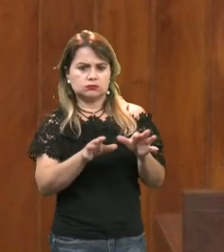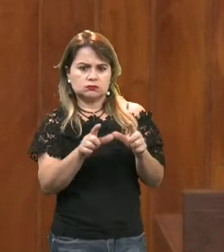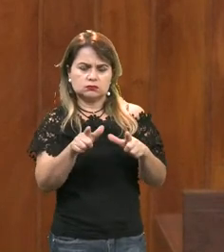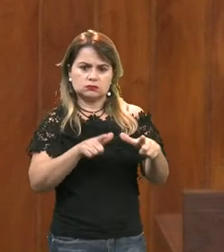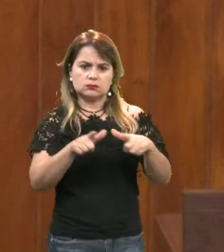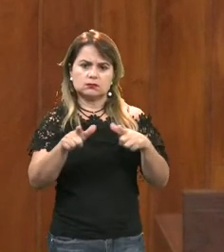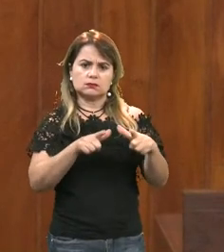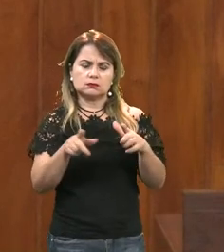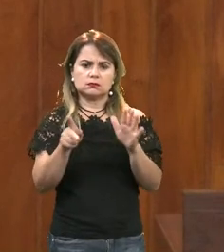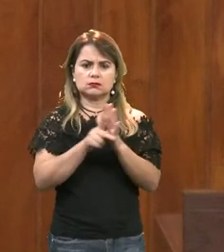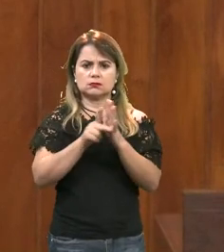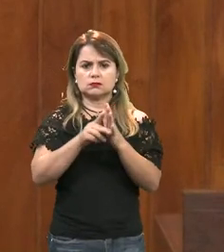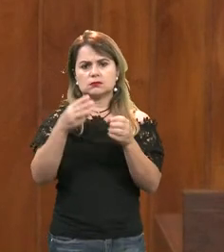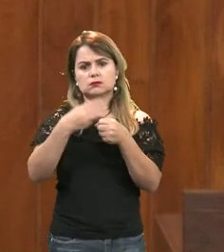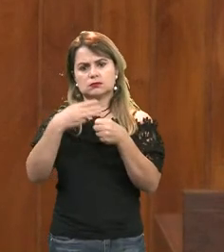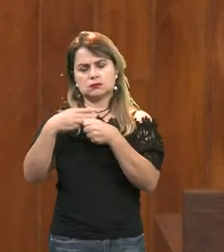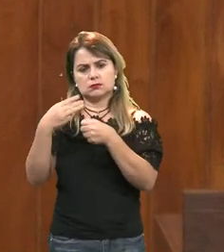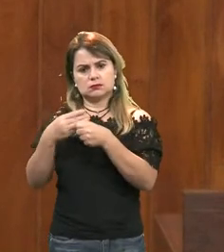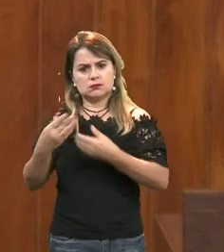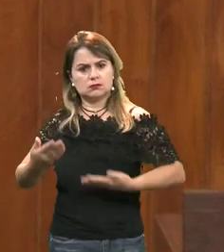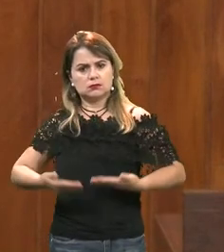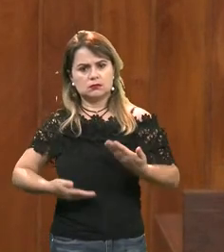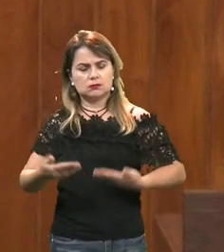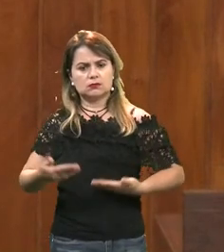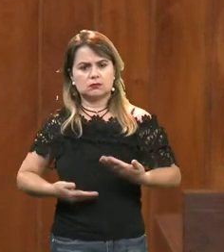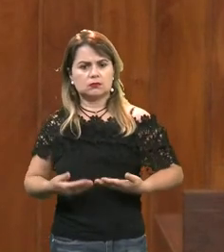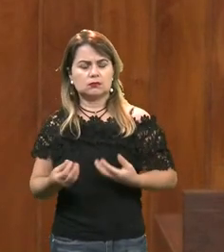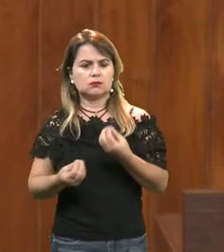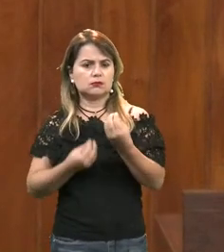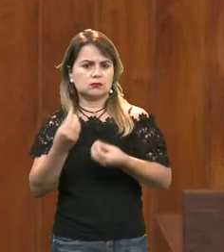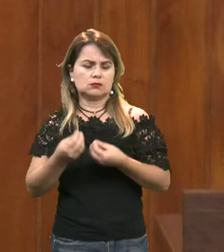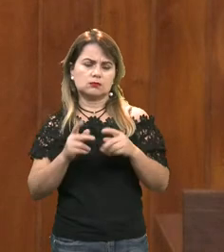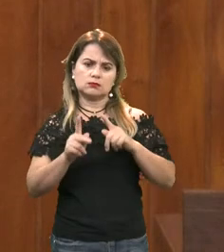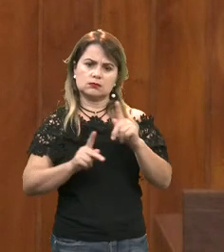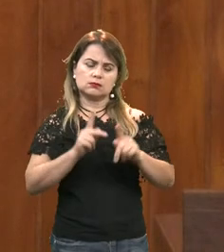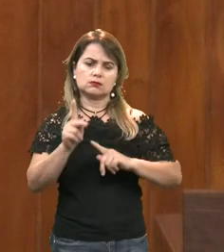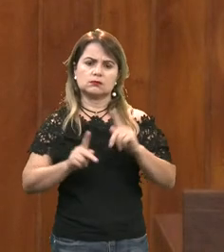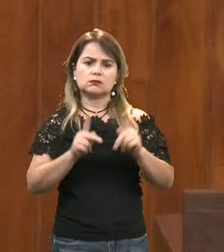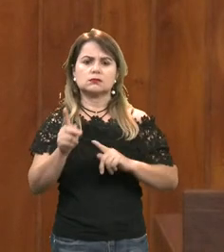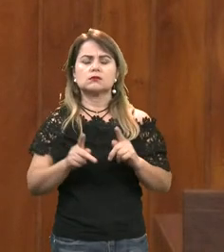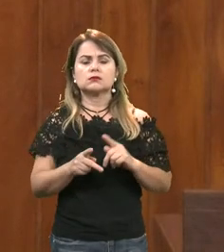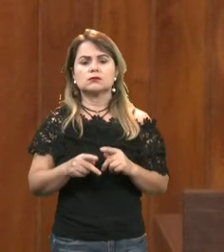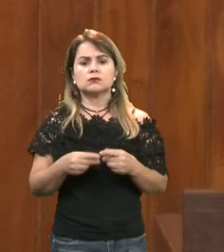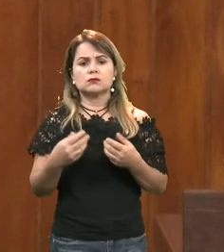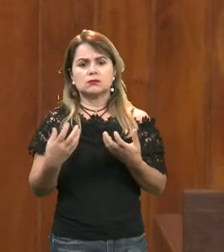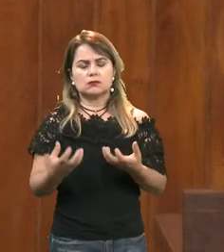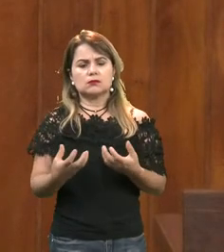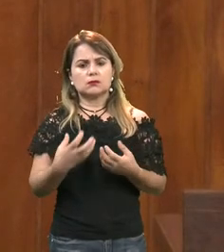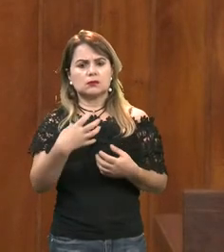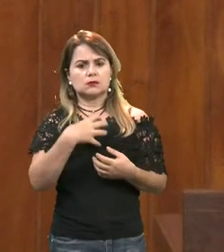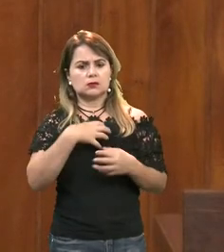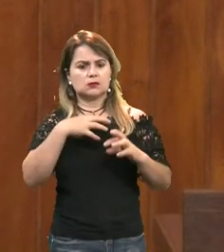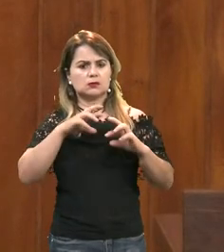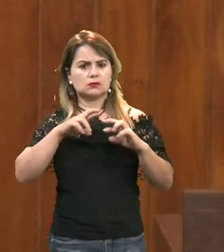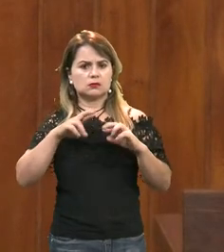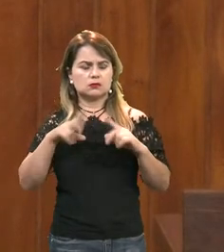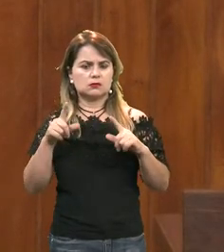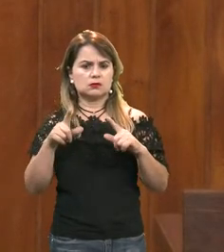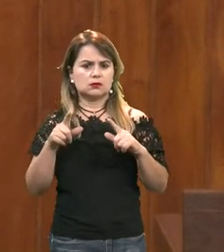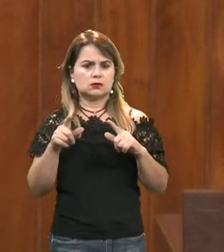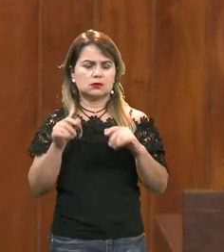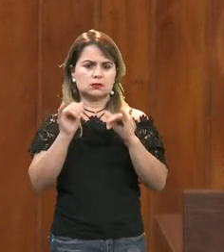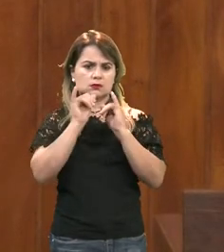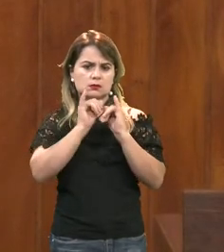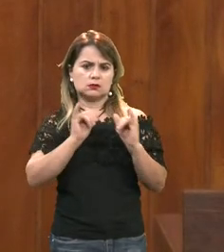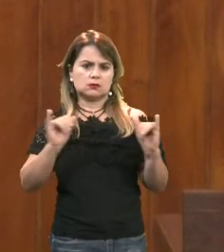municipais para atendimento da população. Propor formas e mecanismos para a divulgação do